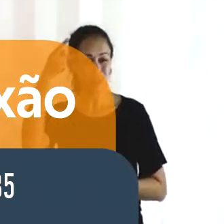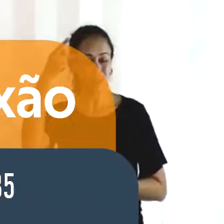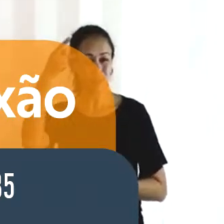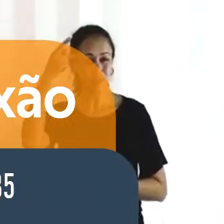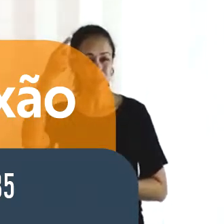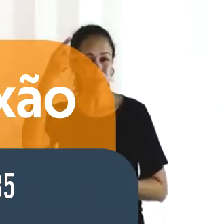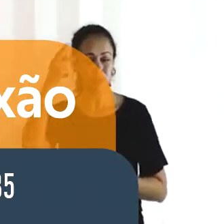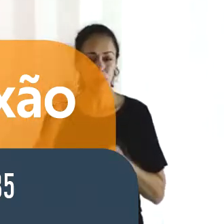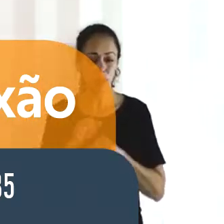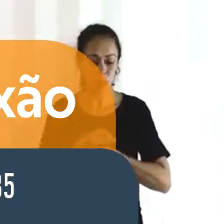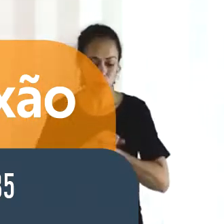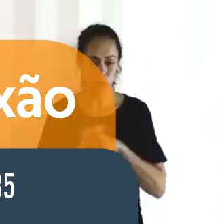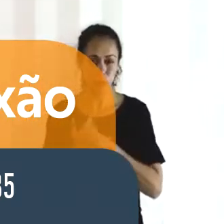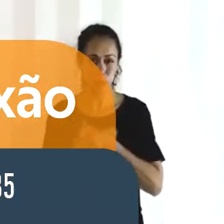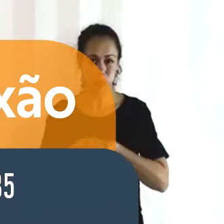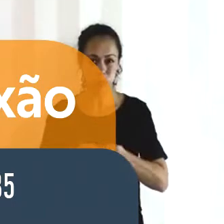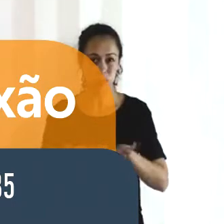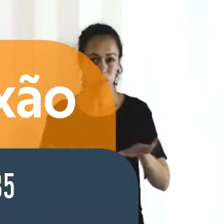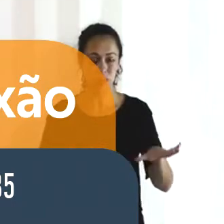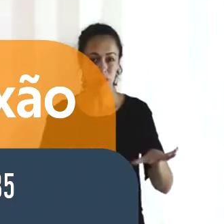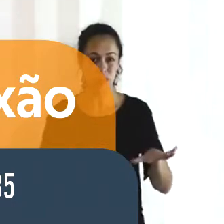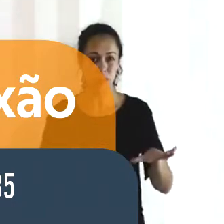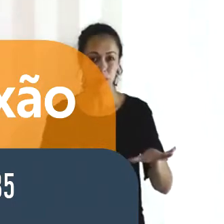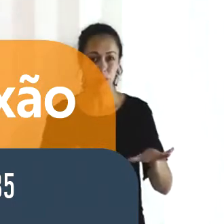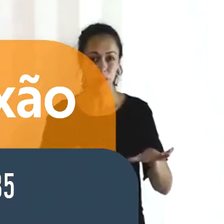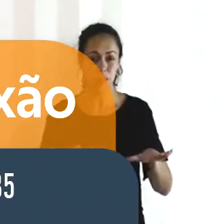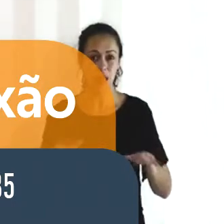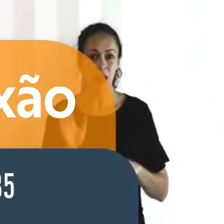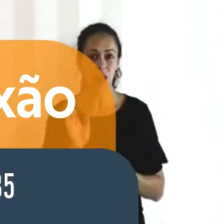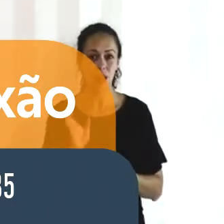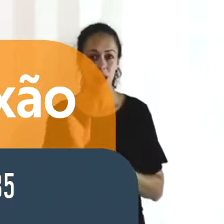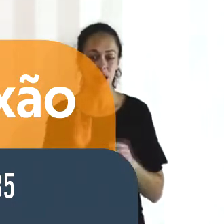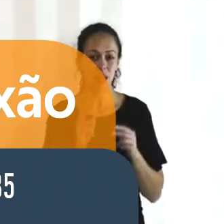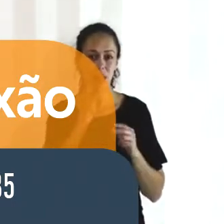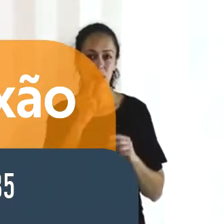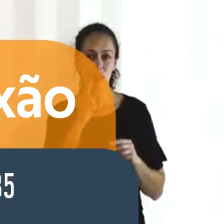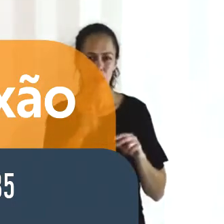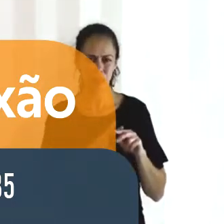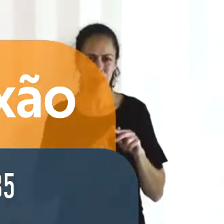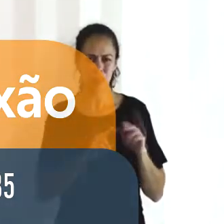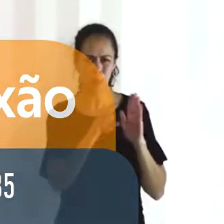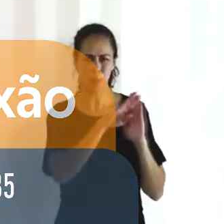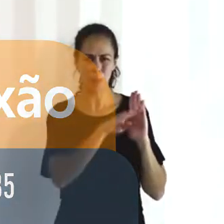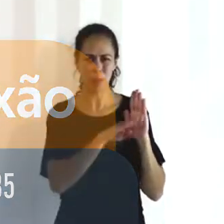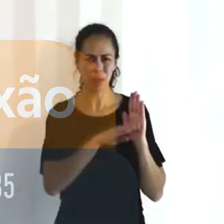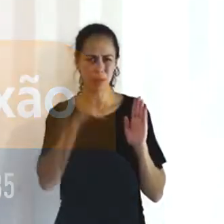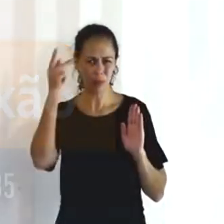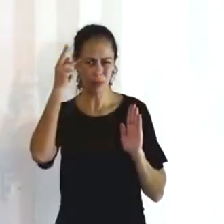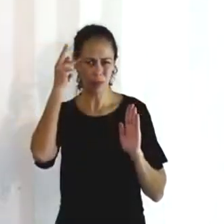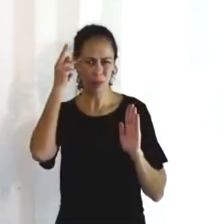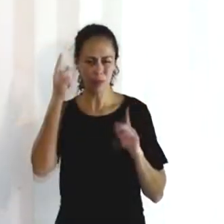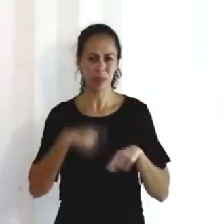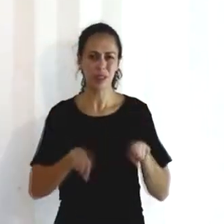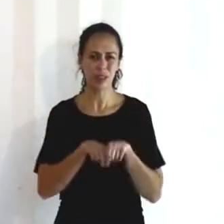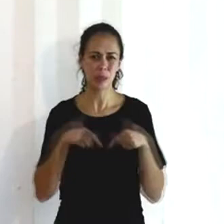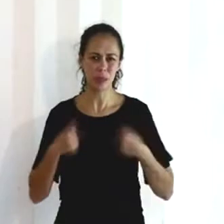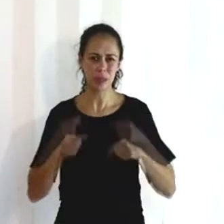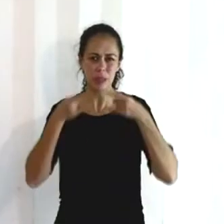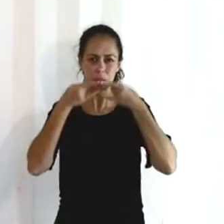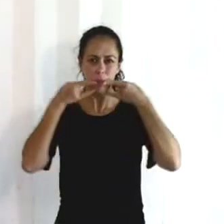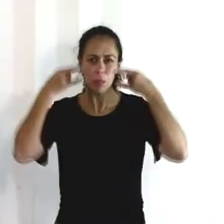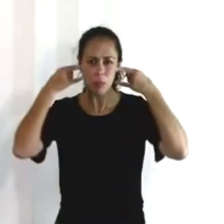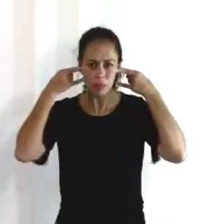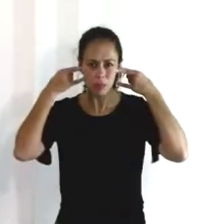farei desta maneira. Está escrito assim na palavra de Deus, queridos irmãos: por isso, o reino